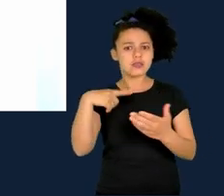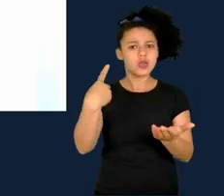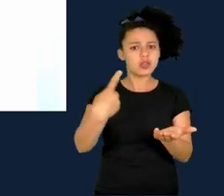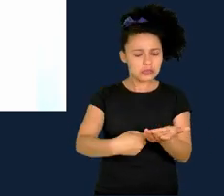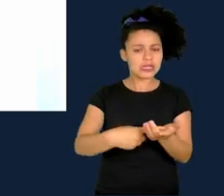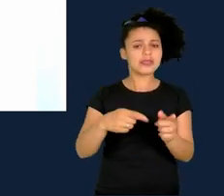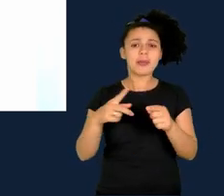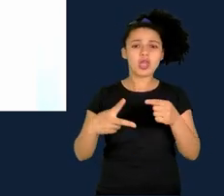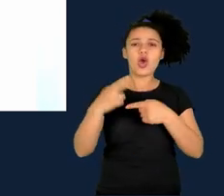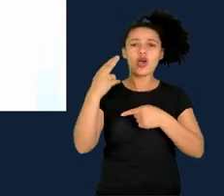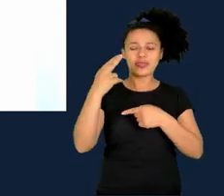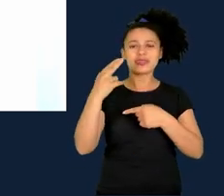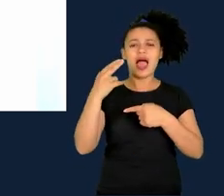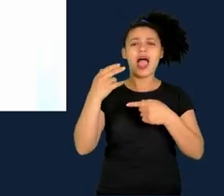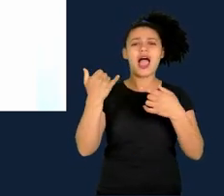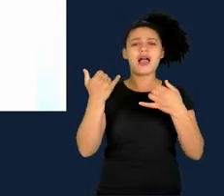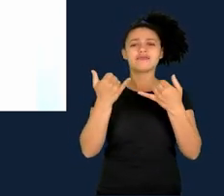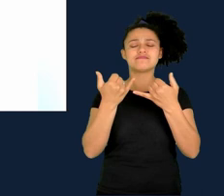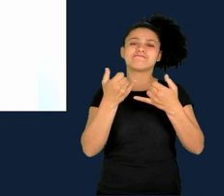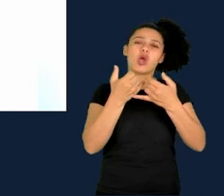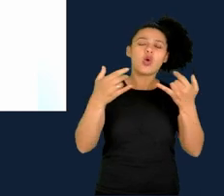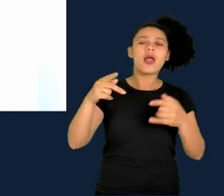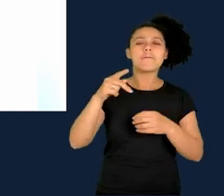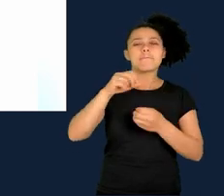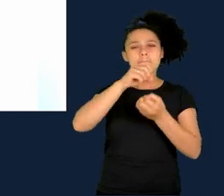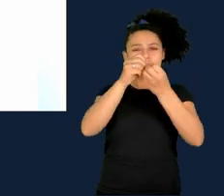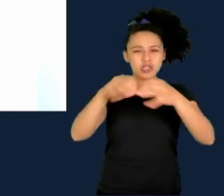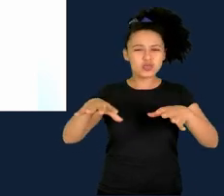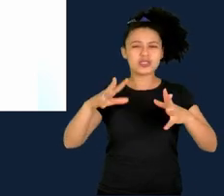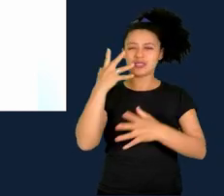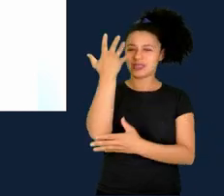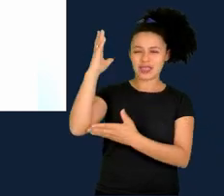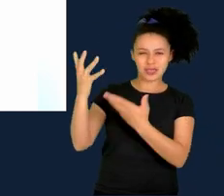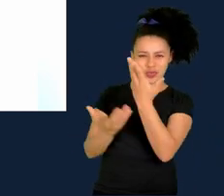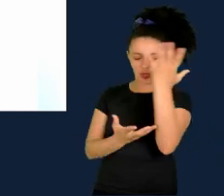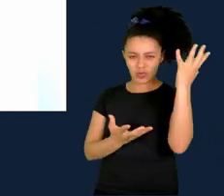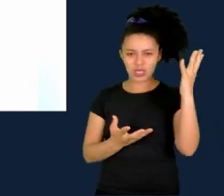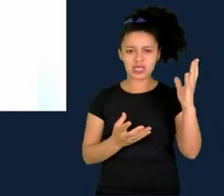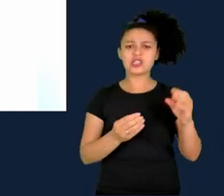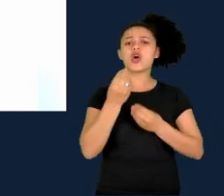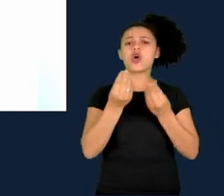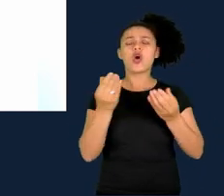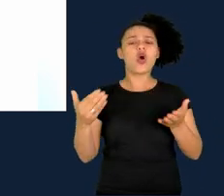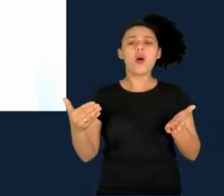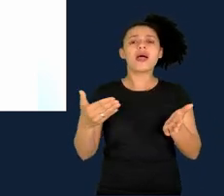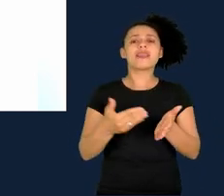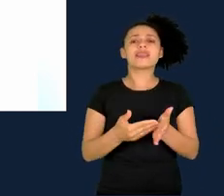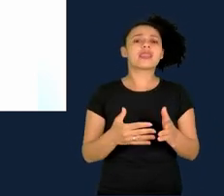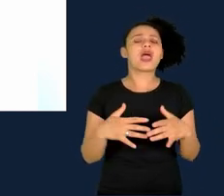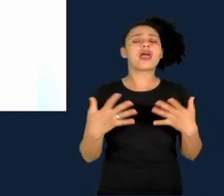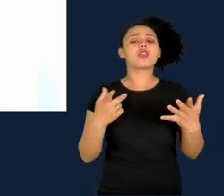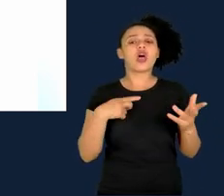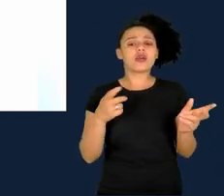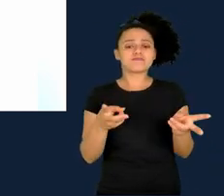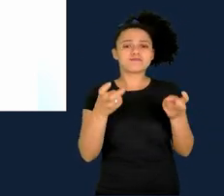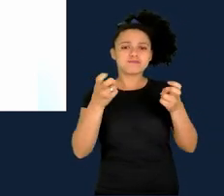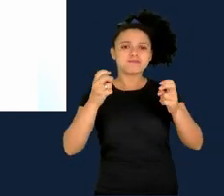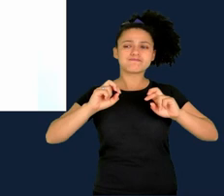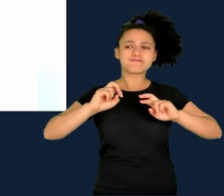as emissões, etc., aonde, até que ponto podemos realmente distinguir entre um